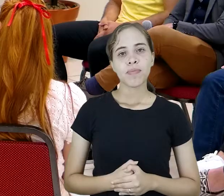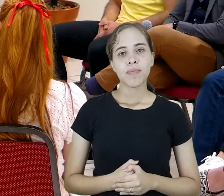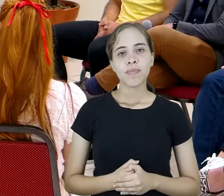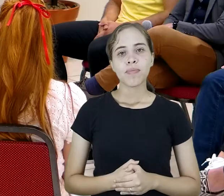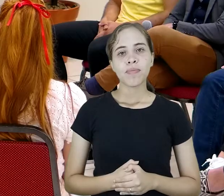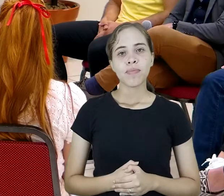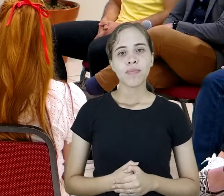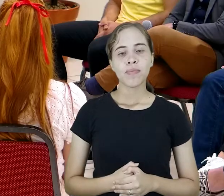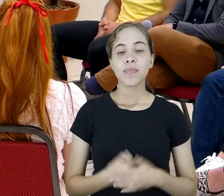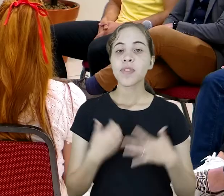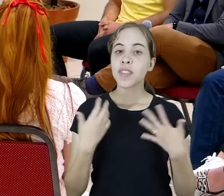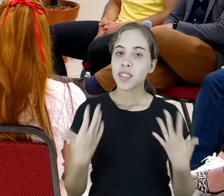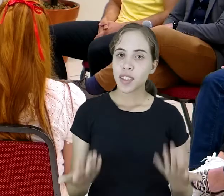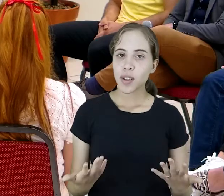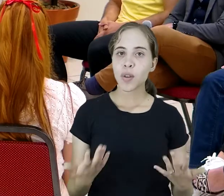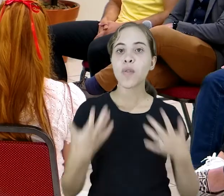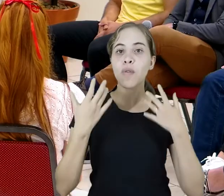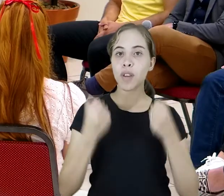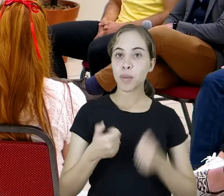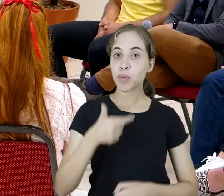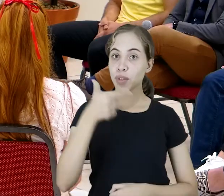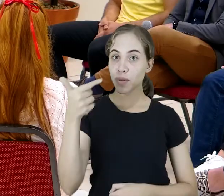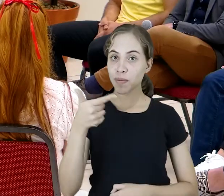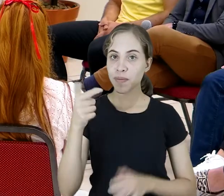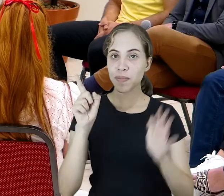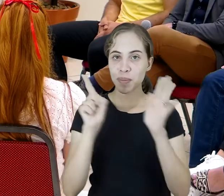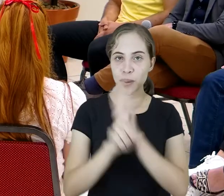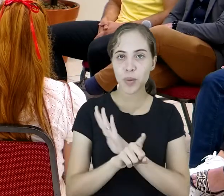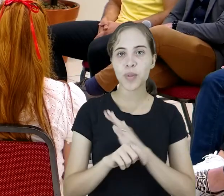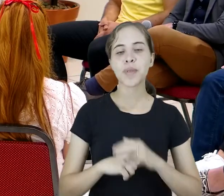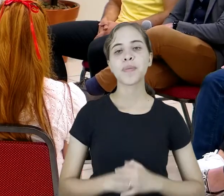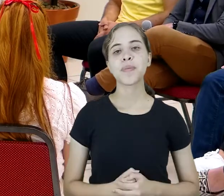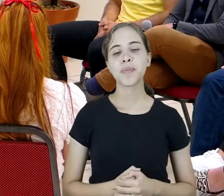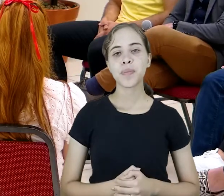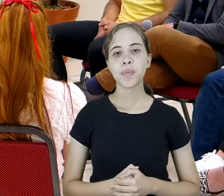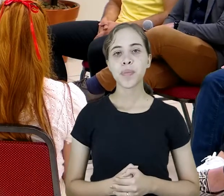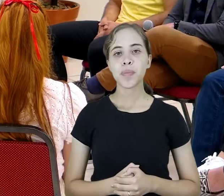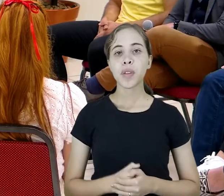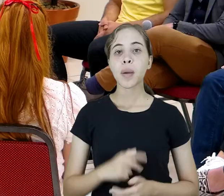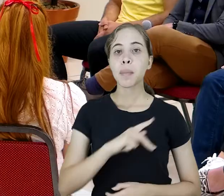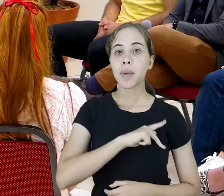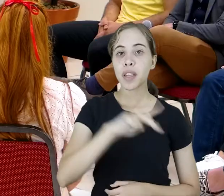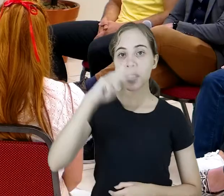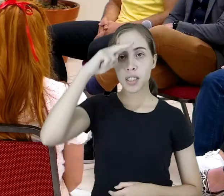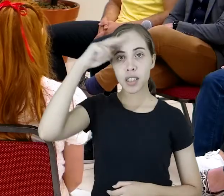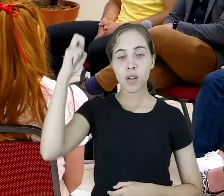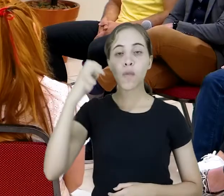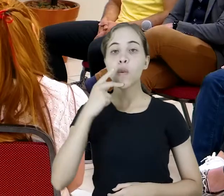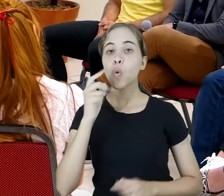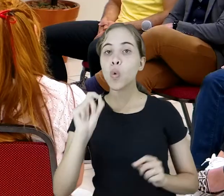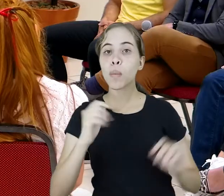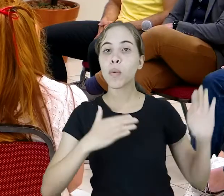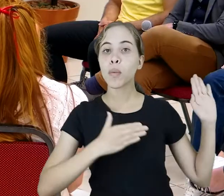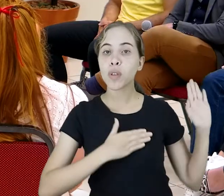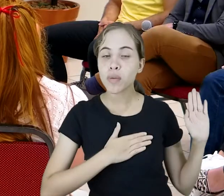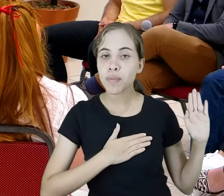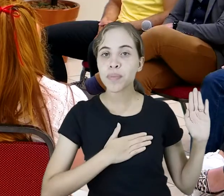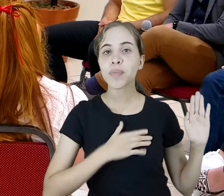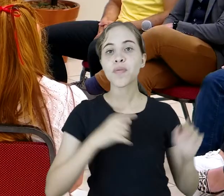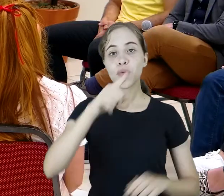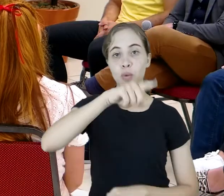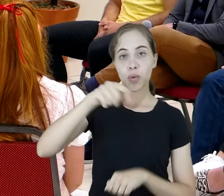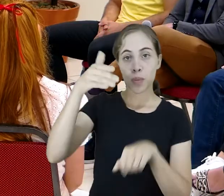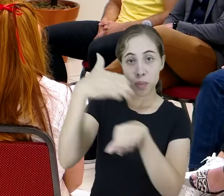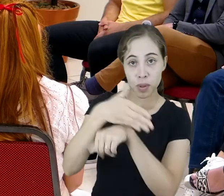Bom, vamos com a segunda pergunta. O Presidente Nelson prometeu: frequentar